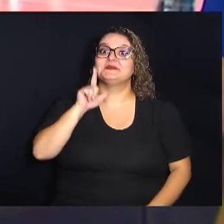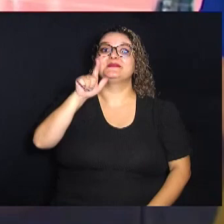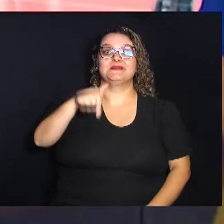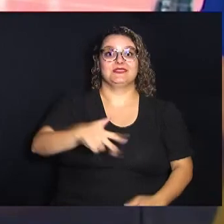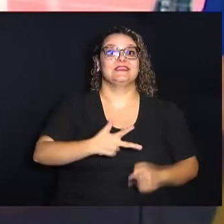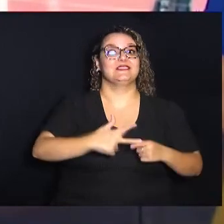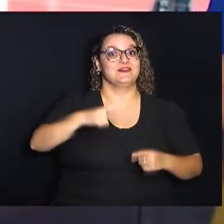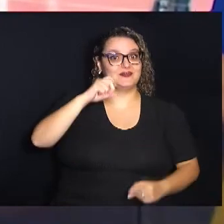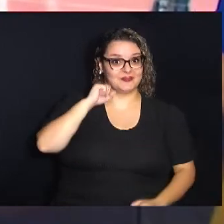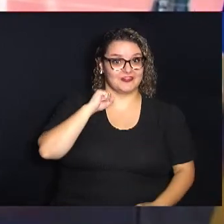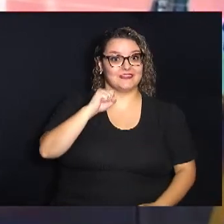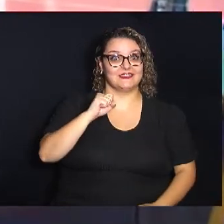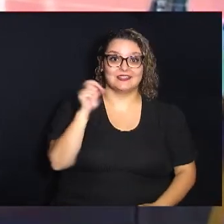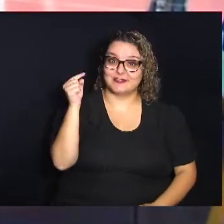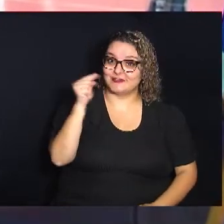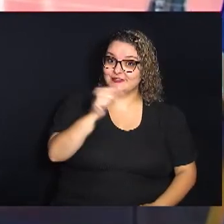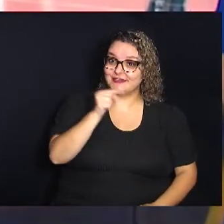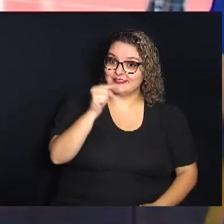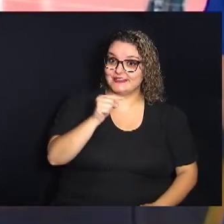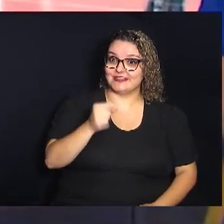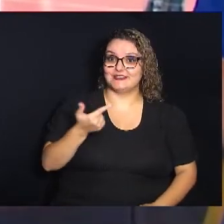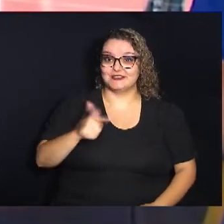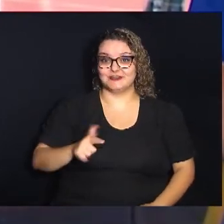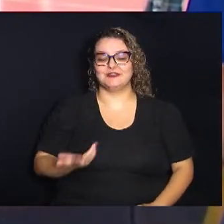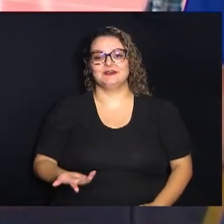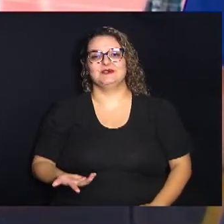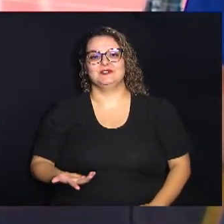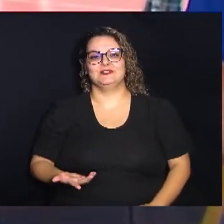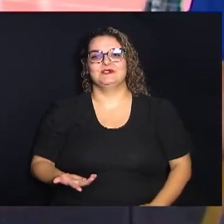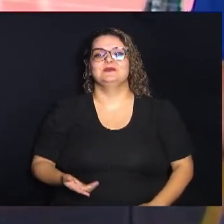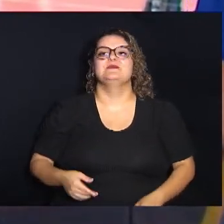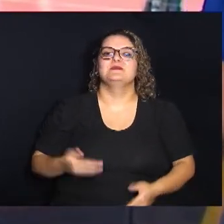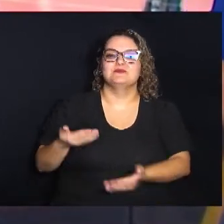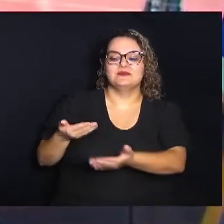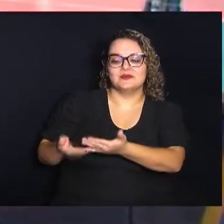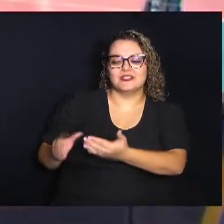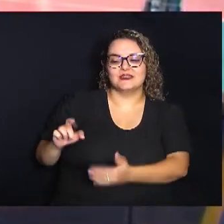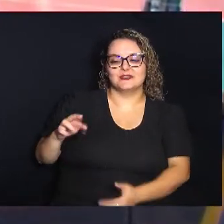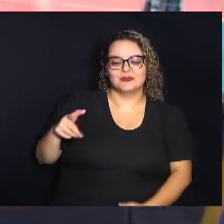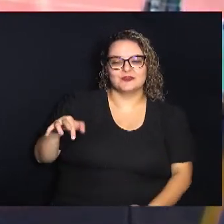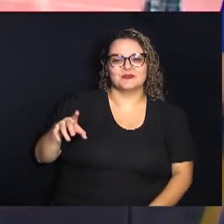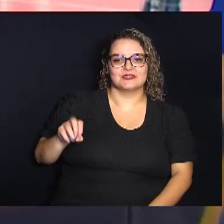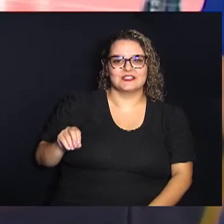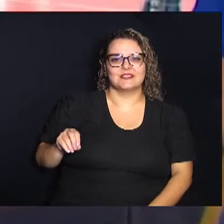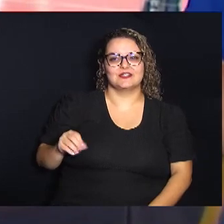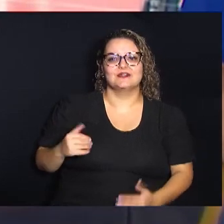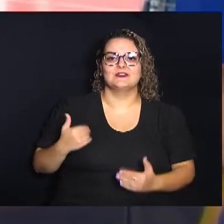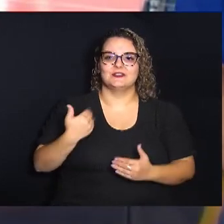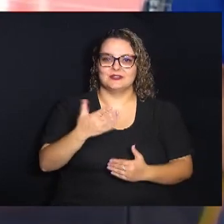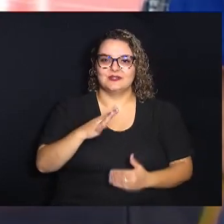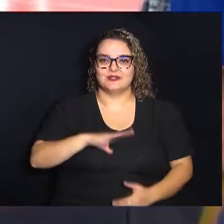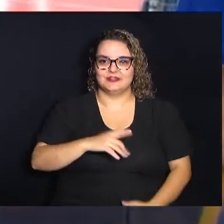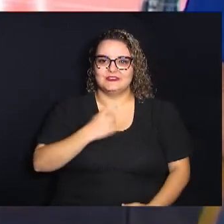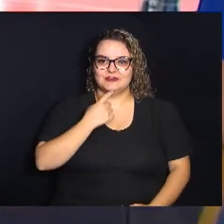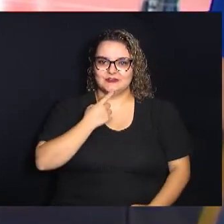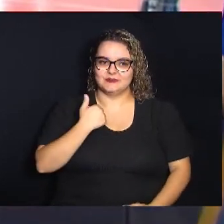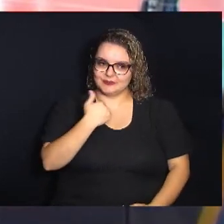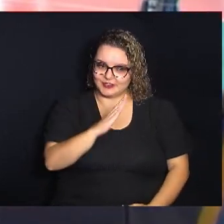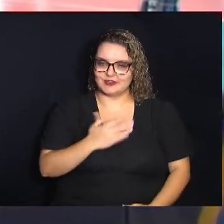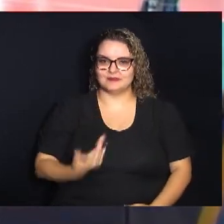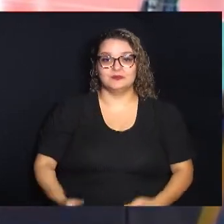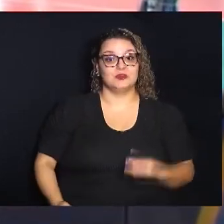Depois acabou conseguindo aí a classificação, derrotando também o Cruzeiro fora de casa por